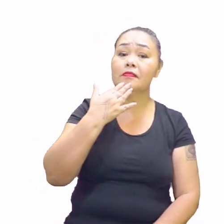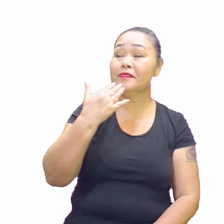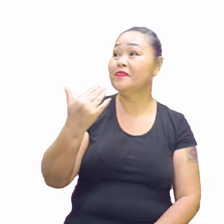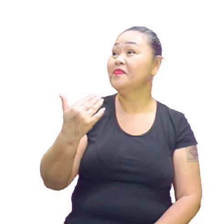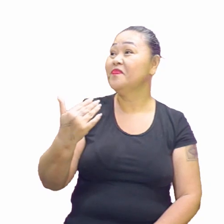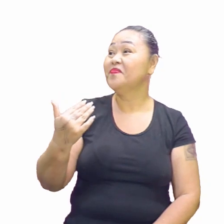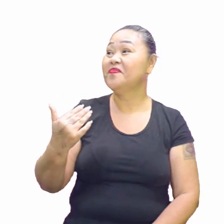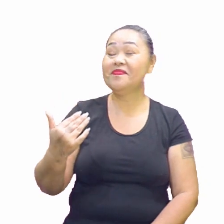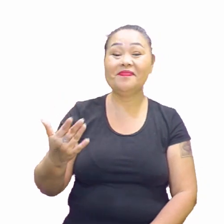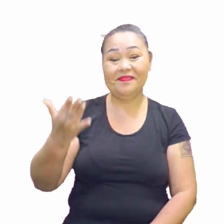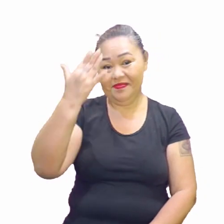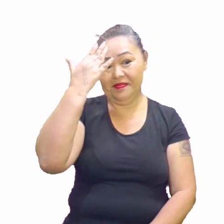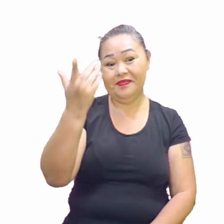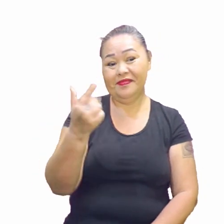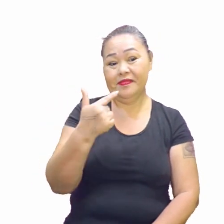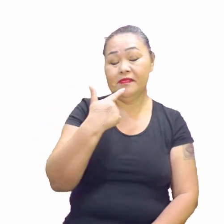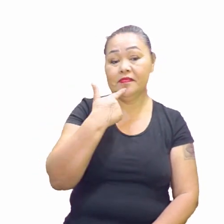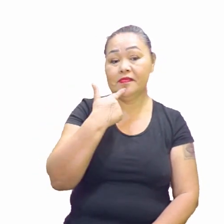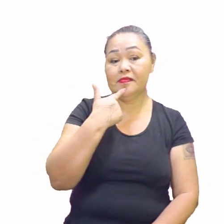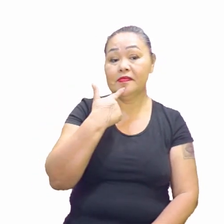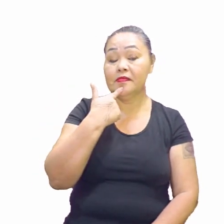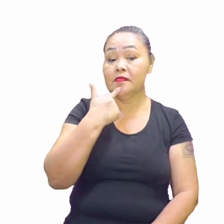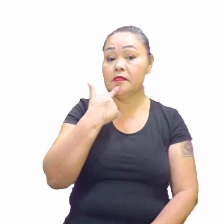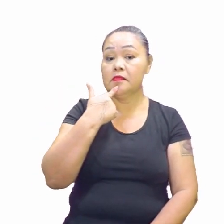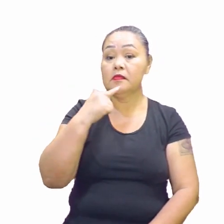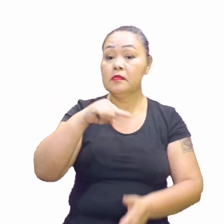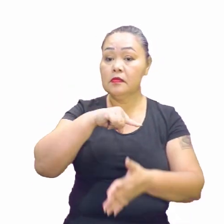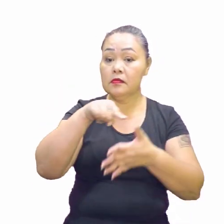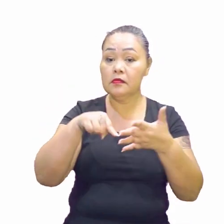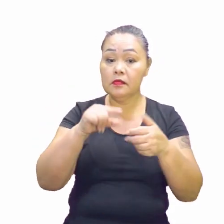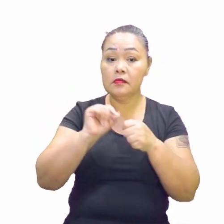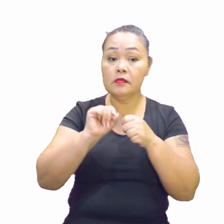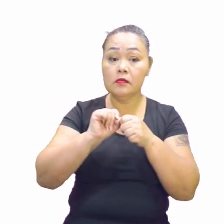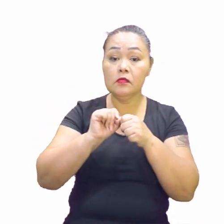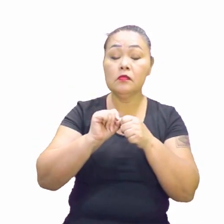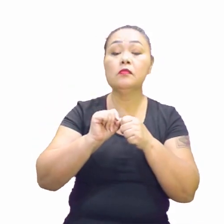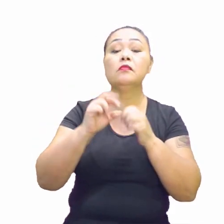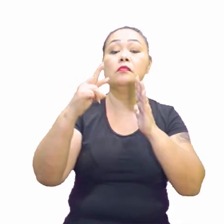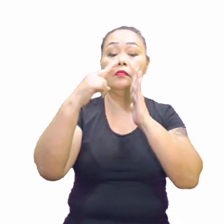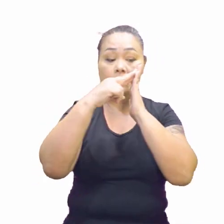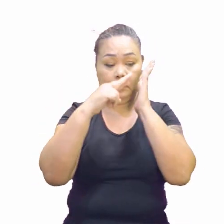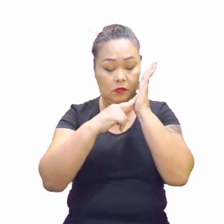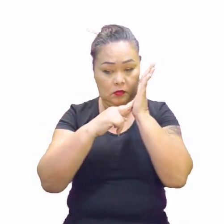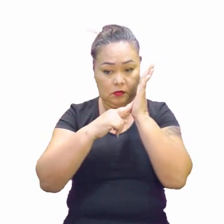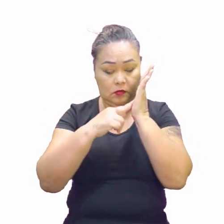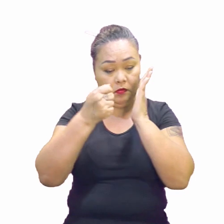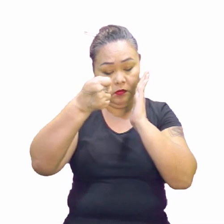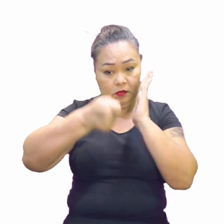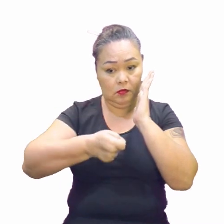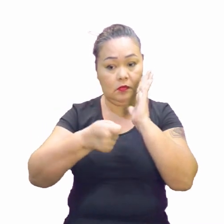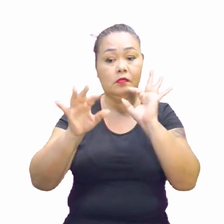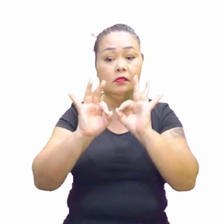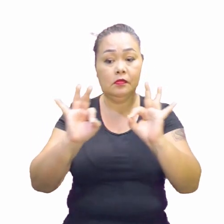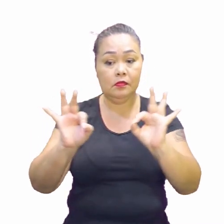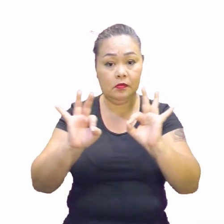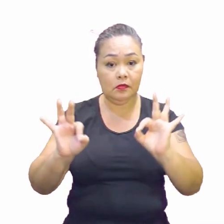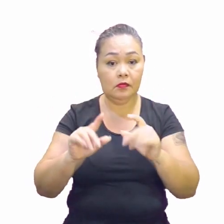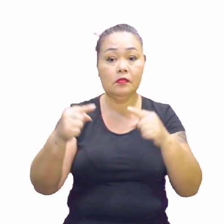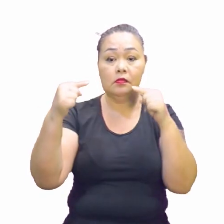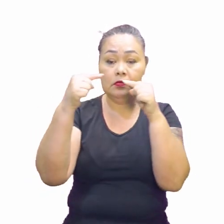Que eu tinha esquecido, né? Então, é para você marcar a alternativa que a nova redação dada a esse trecho